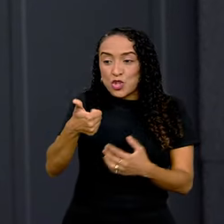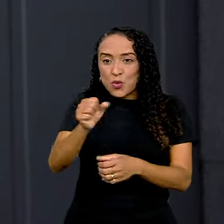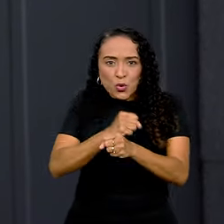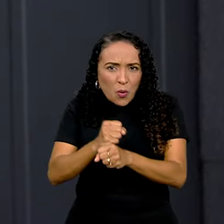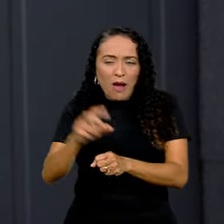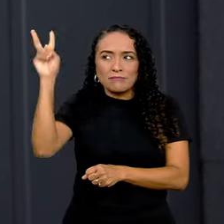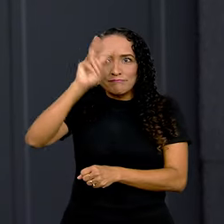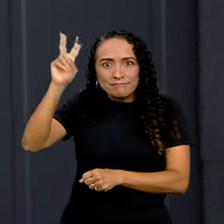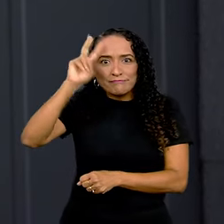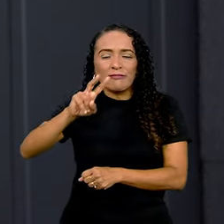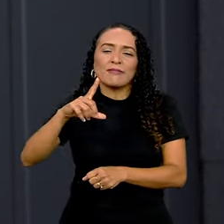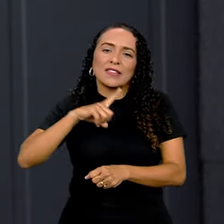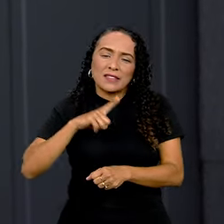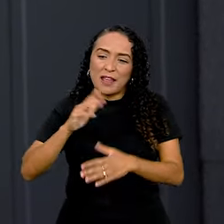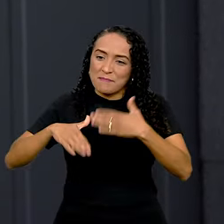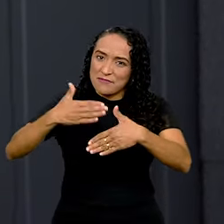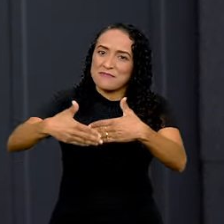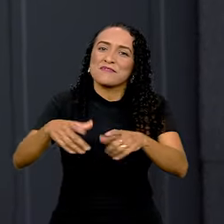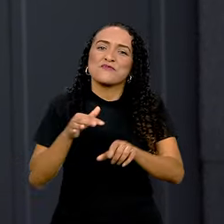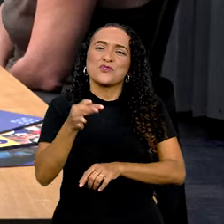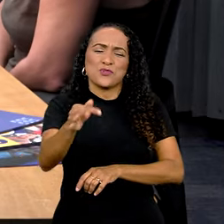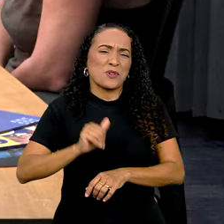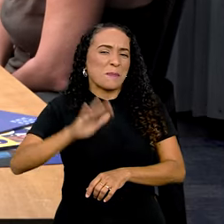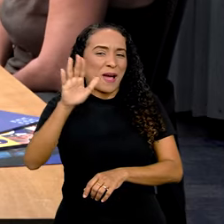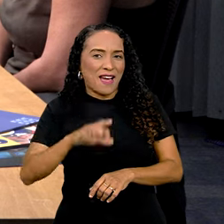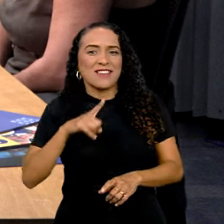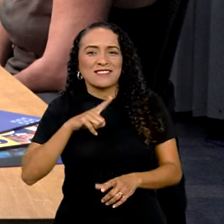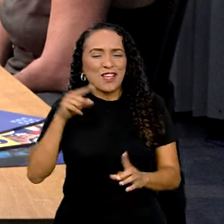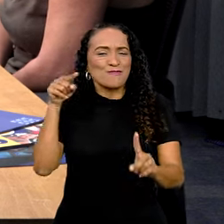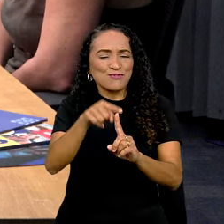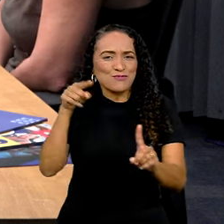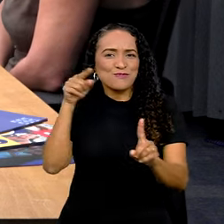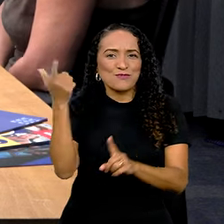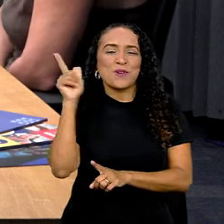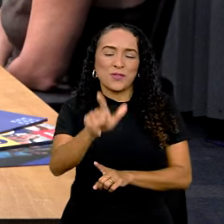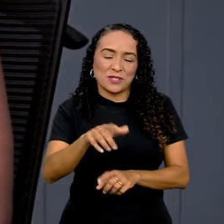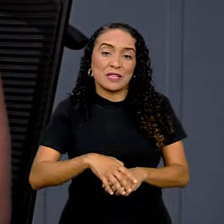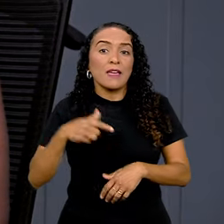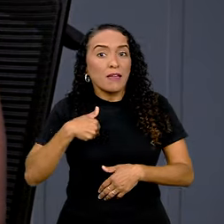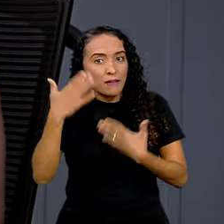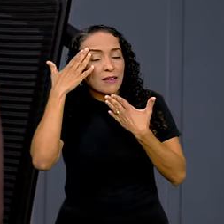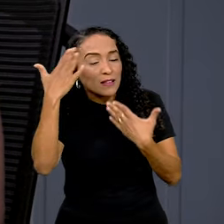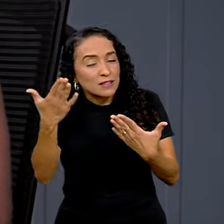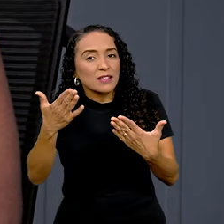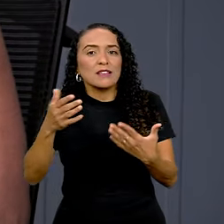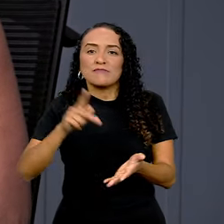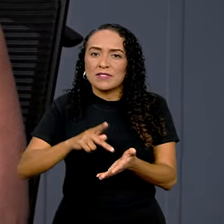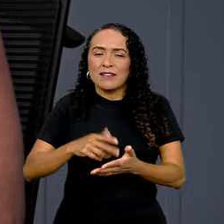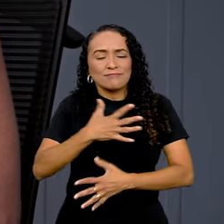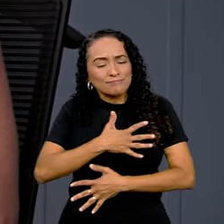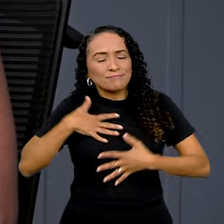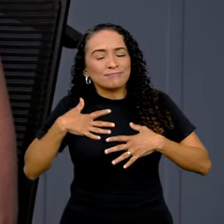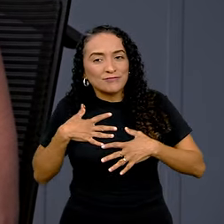várias vezes são 18 anos de história e ainda vem muita coisa pela frente né Tem muita meta se alcançada e Eu que agradeço